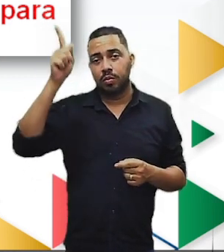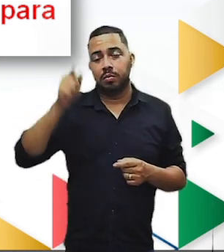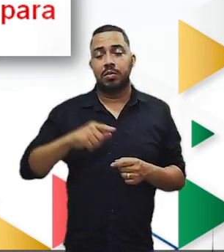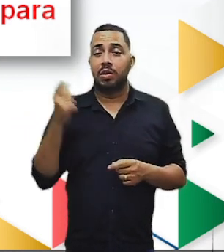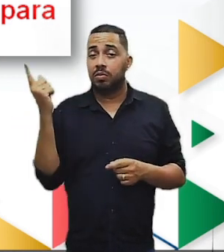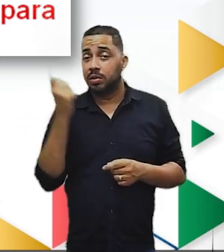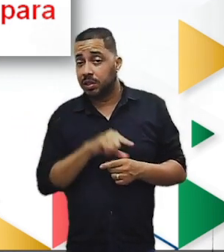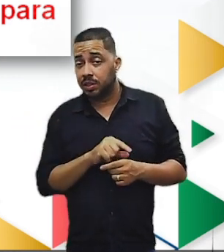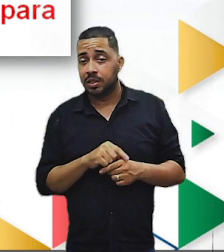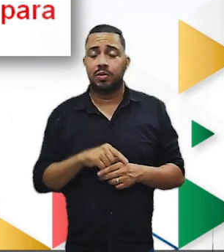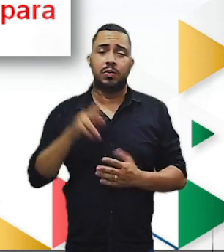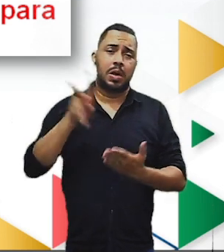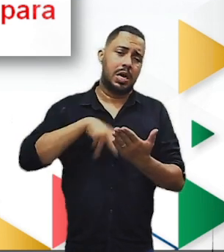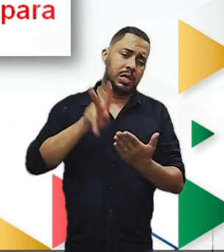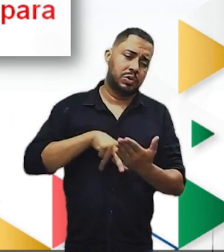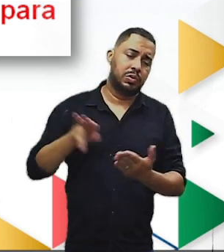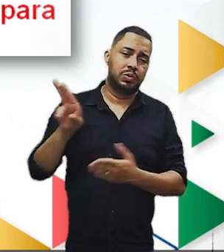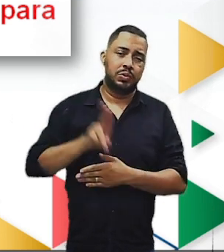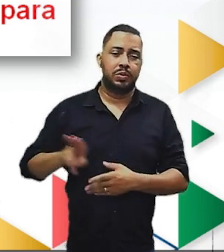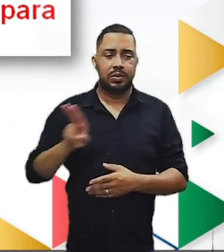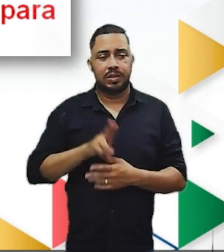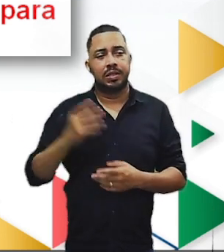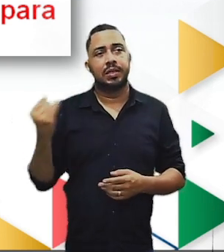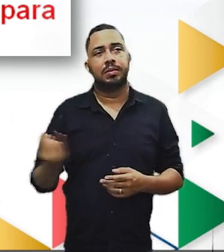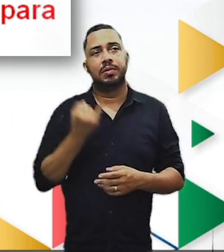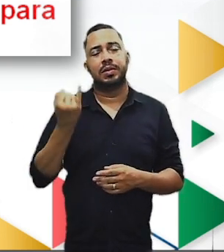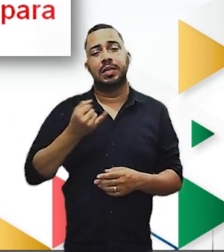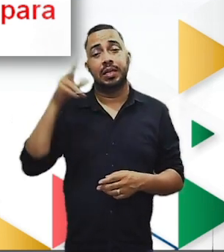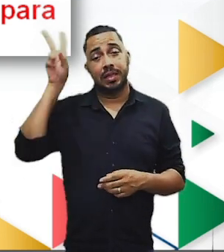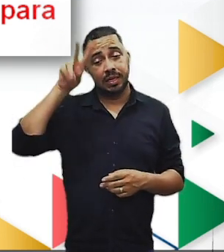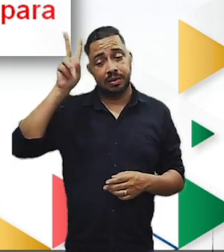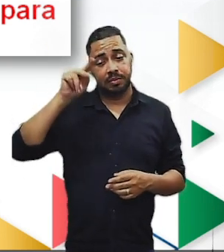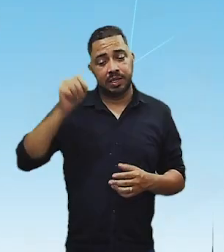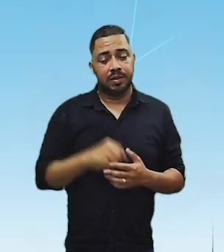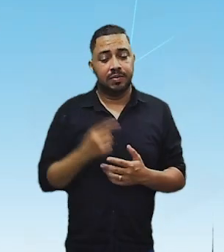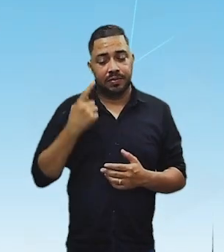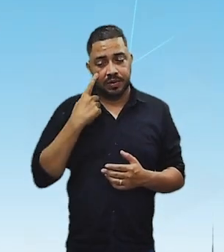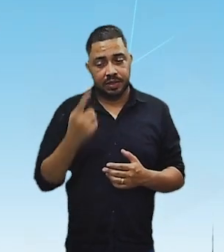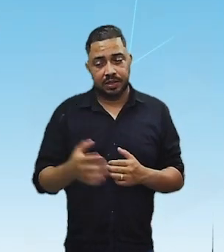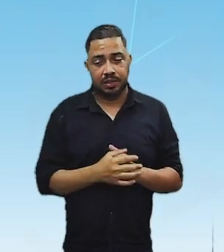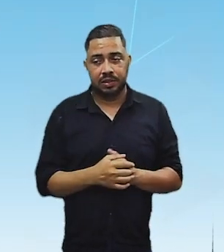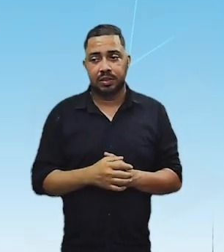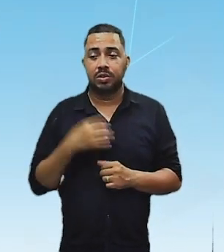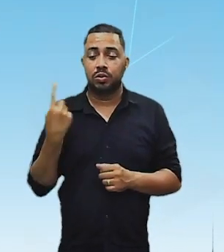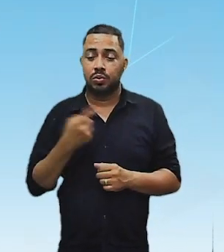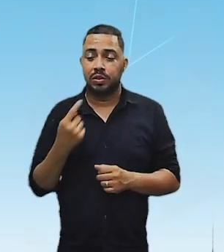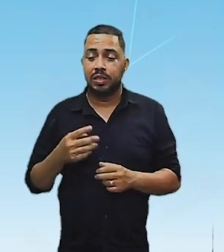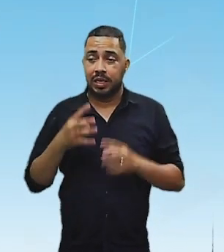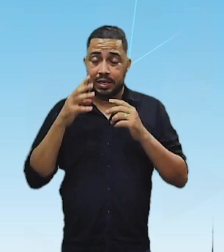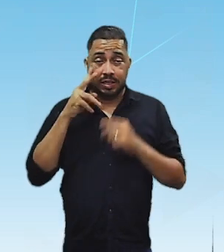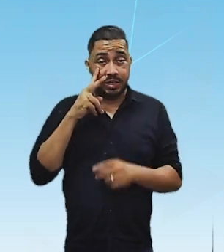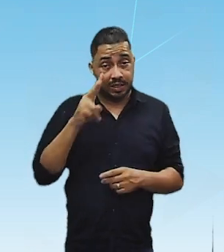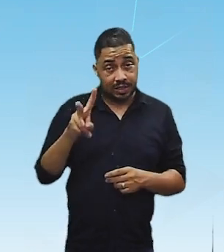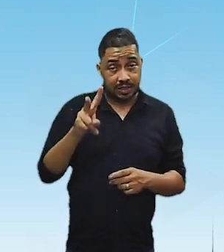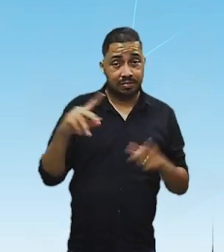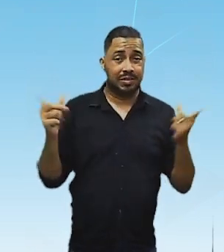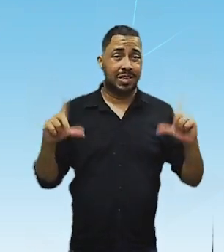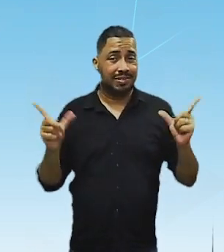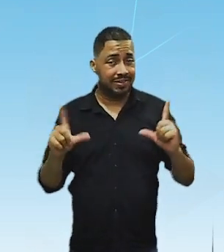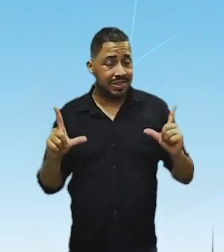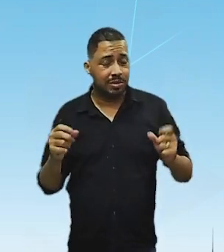os seus leitores, consumidores. É importante lembrar, vejam só, que quando nós assistimos à TV,